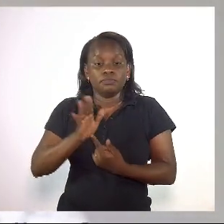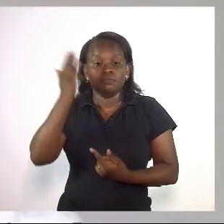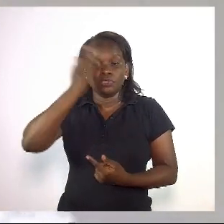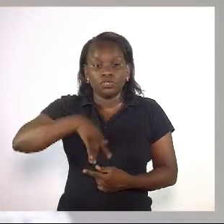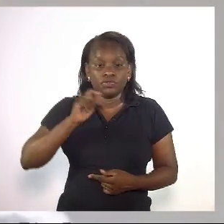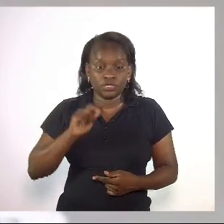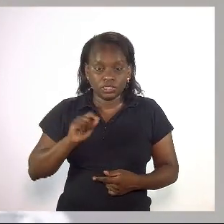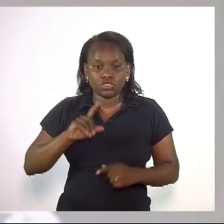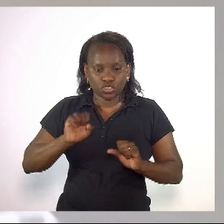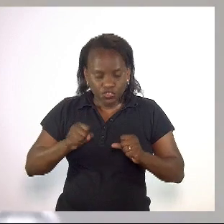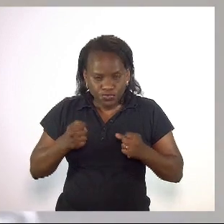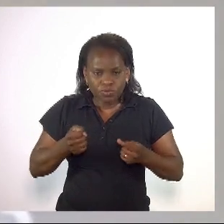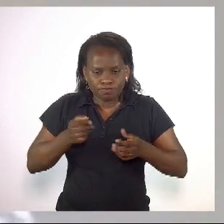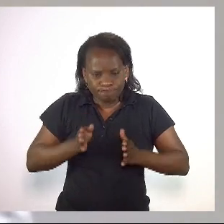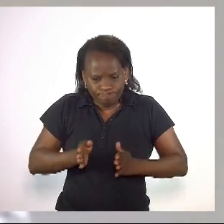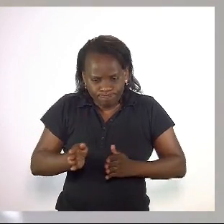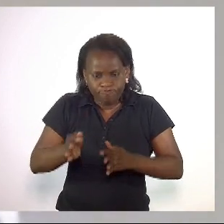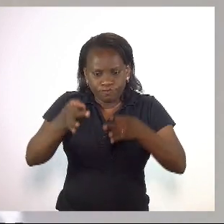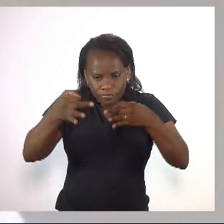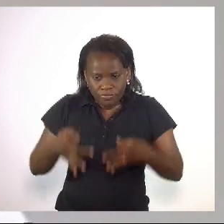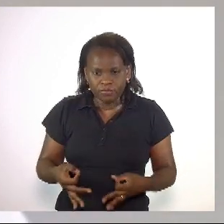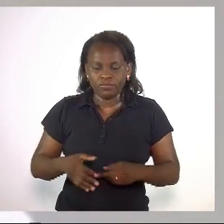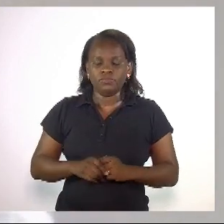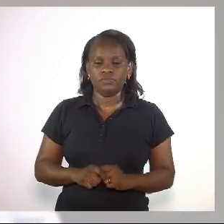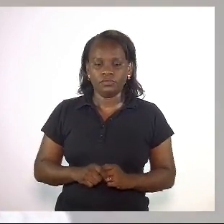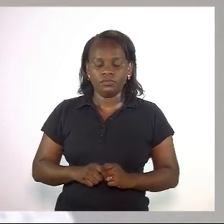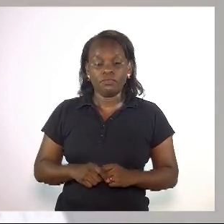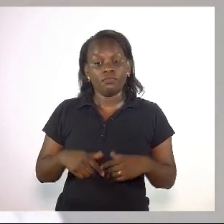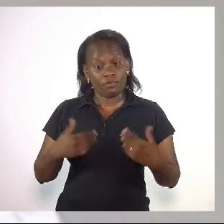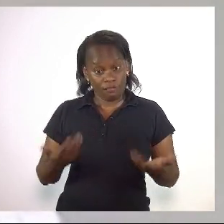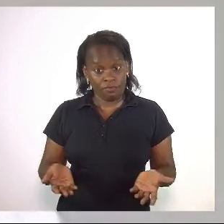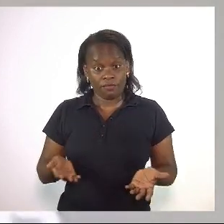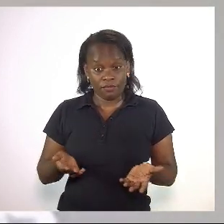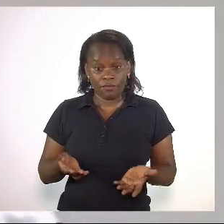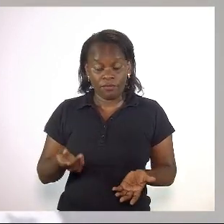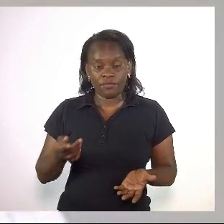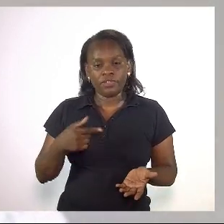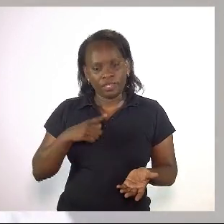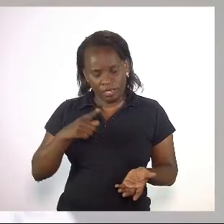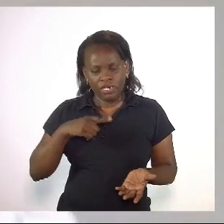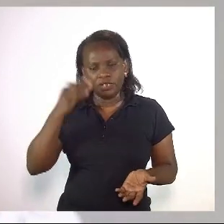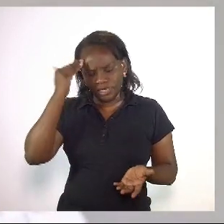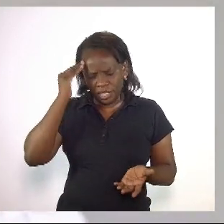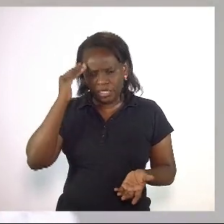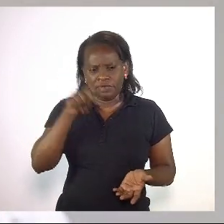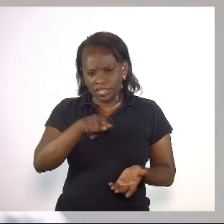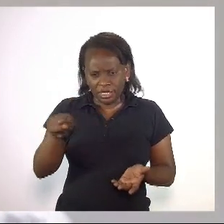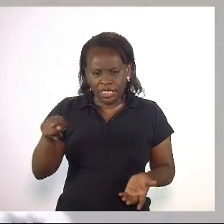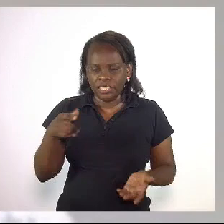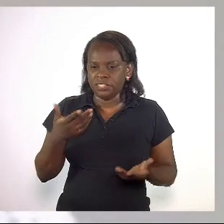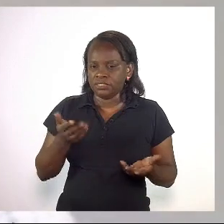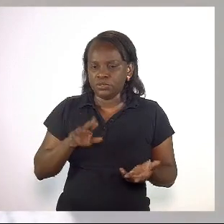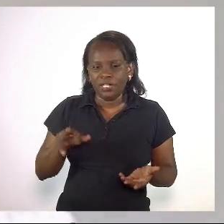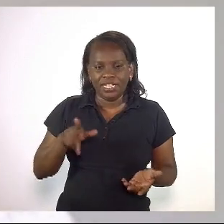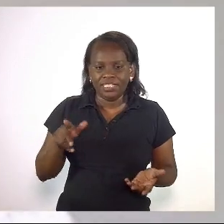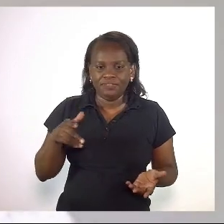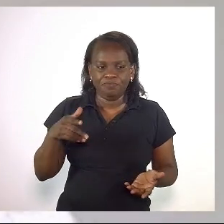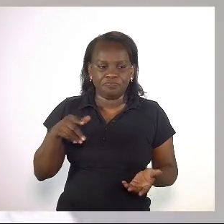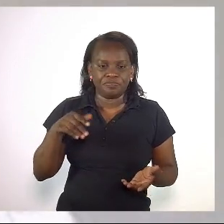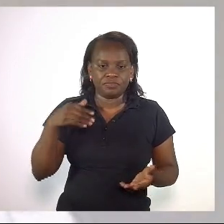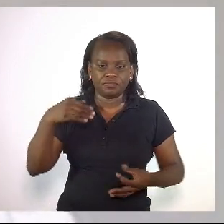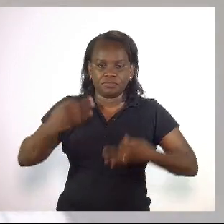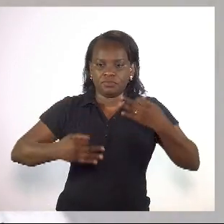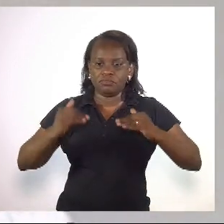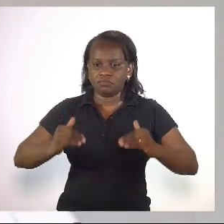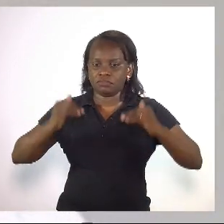nós estamos caminhando na direção correta. Ainda que, entendo a posição do tribunal, não cabe ao tribunal fazer esse